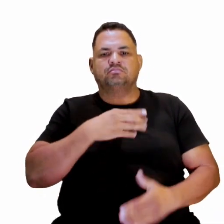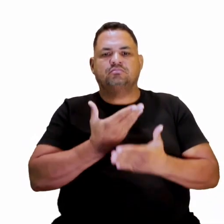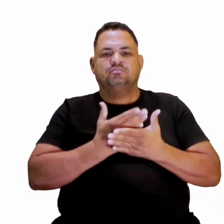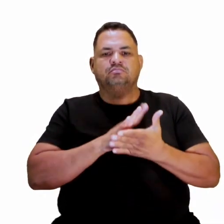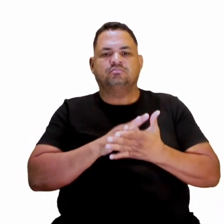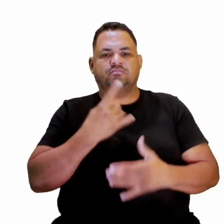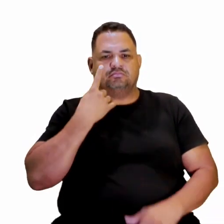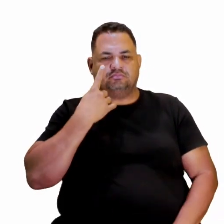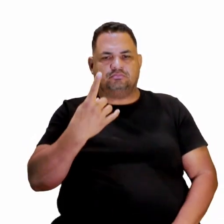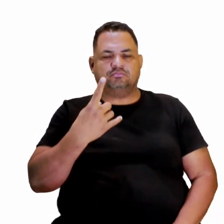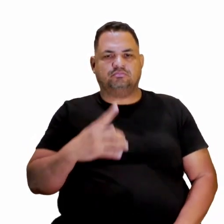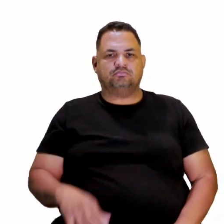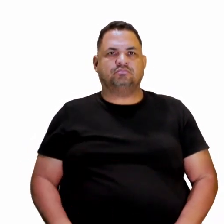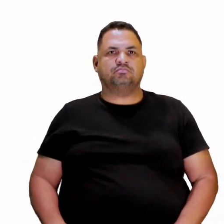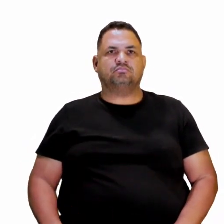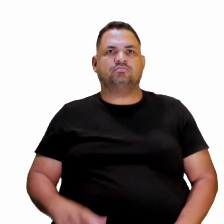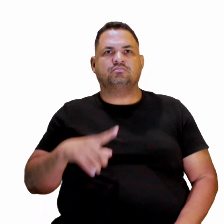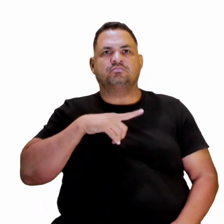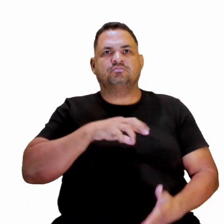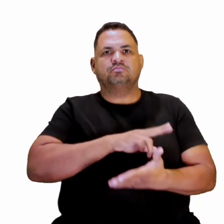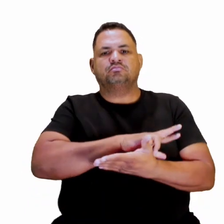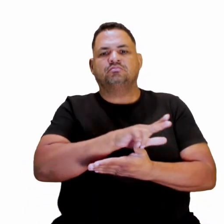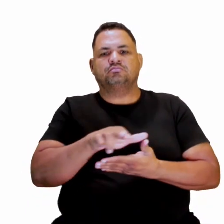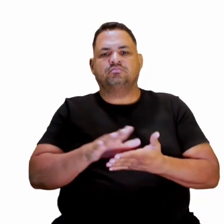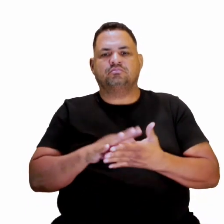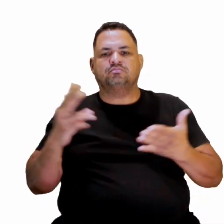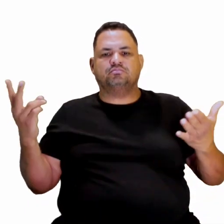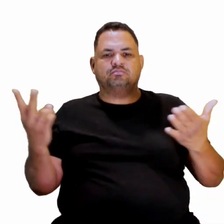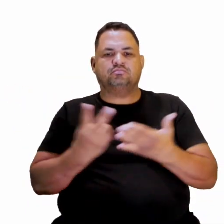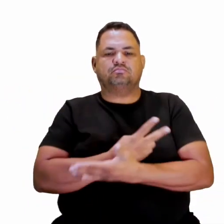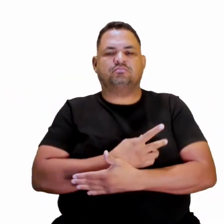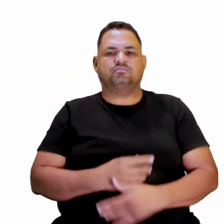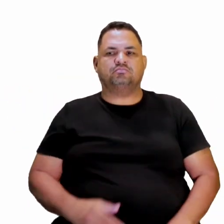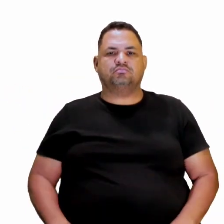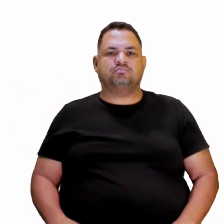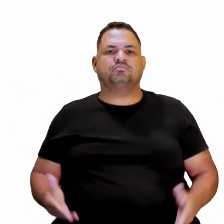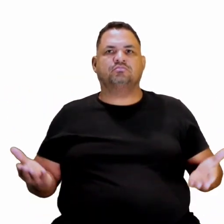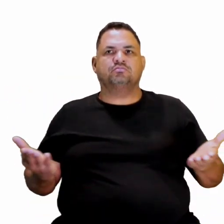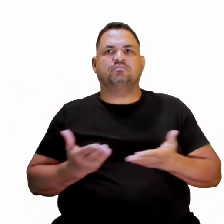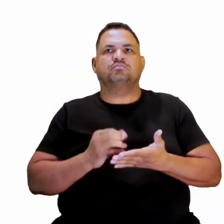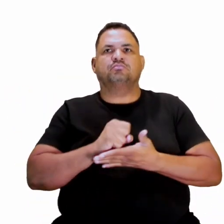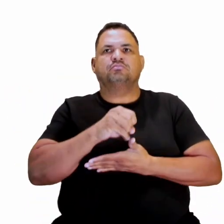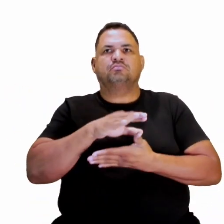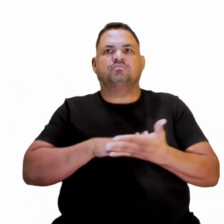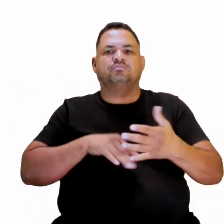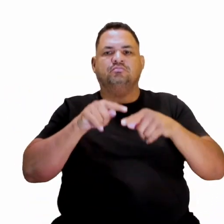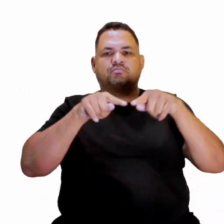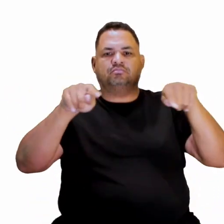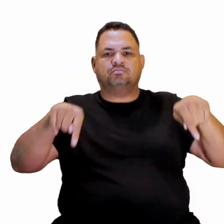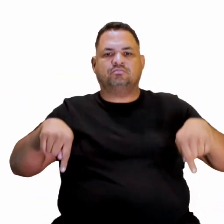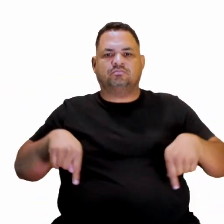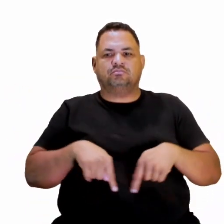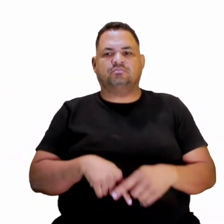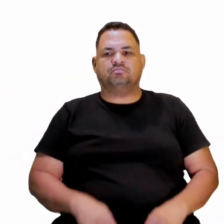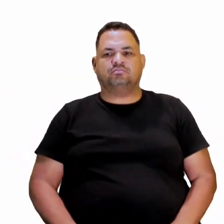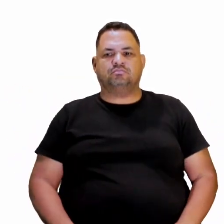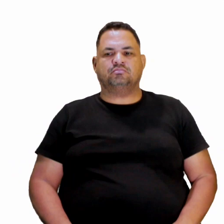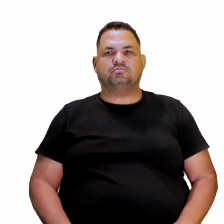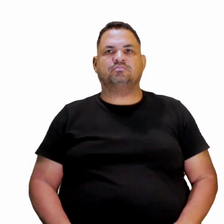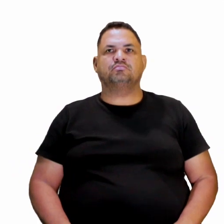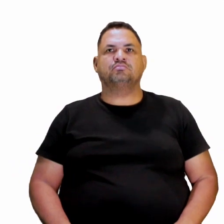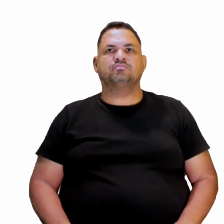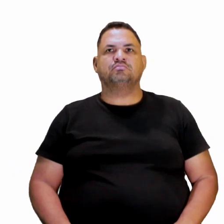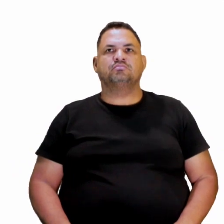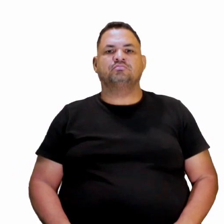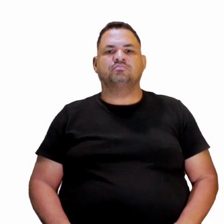tradutor para vocês. Então, tem várias situações. E aí chegou o momento da atividade de sala. Your